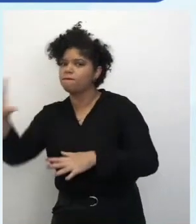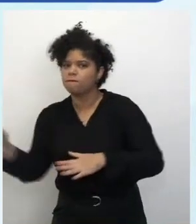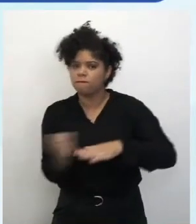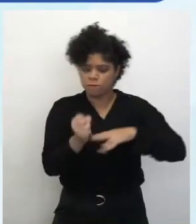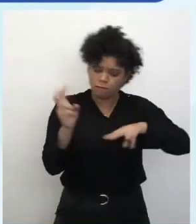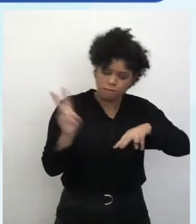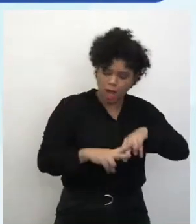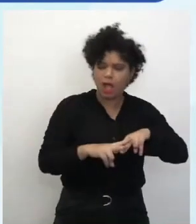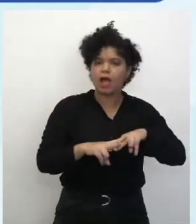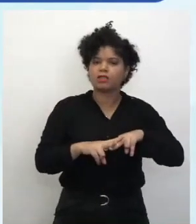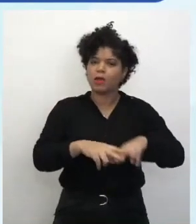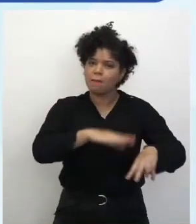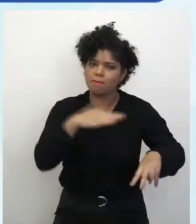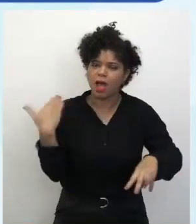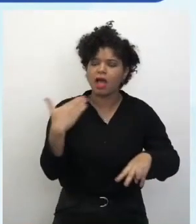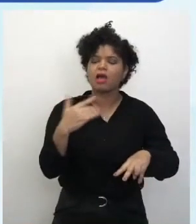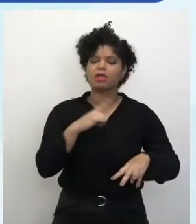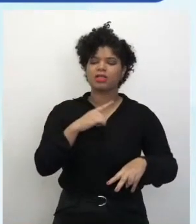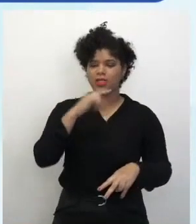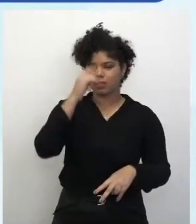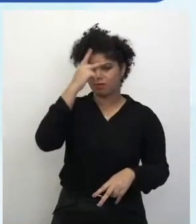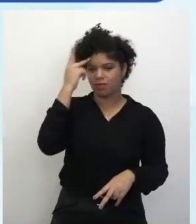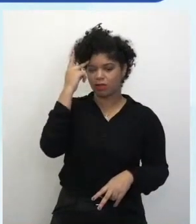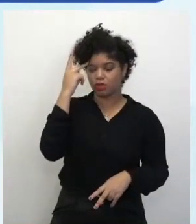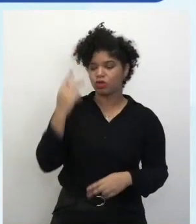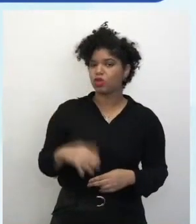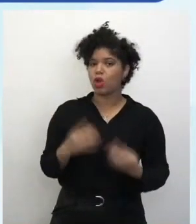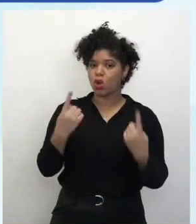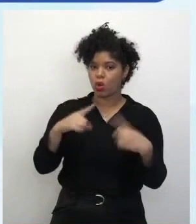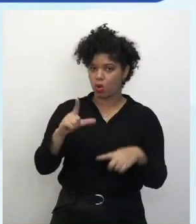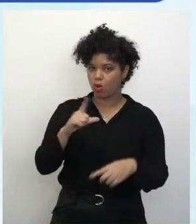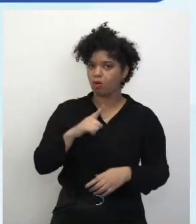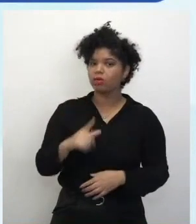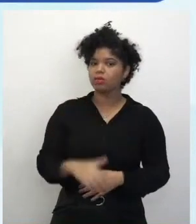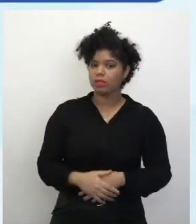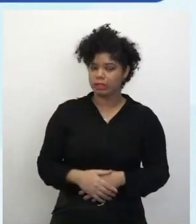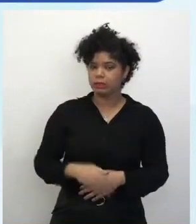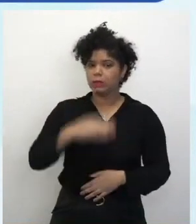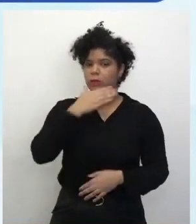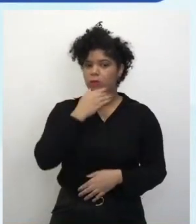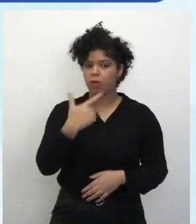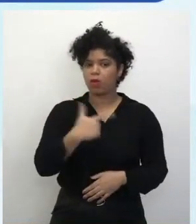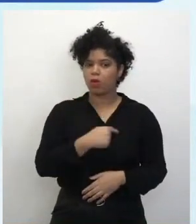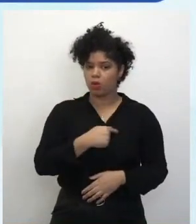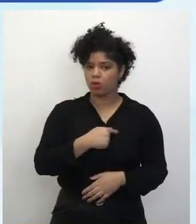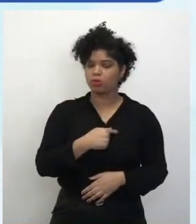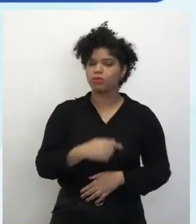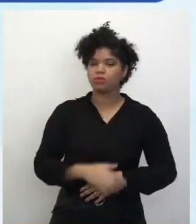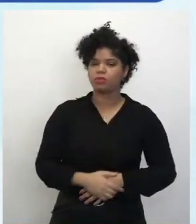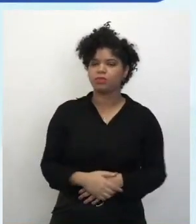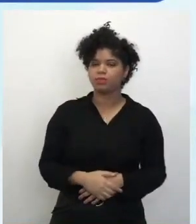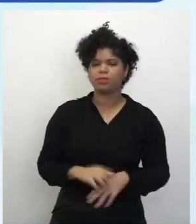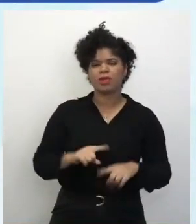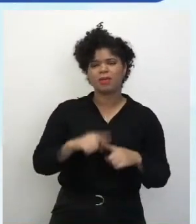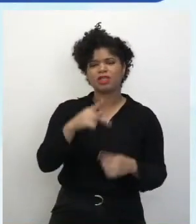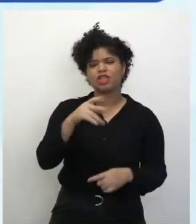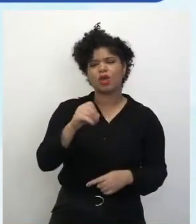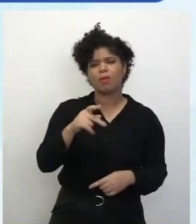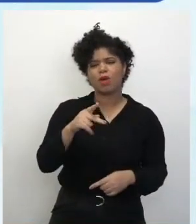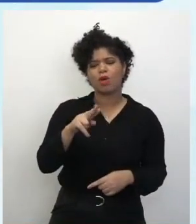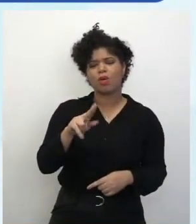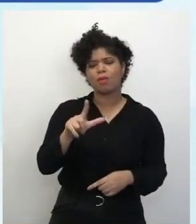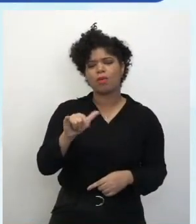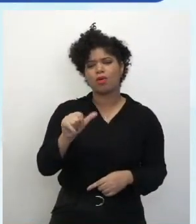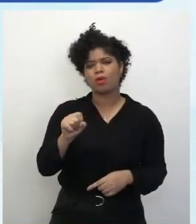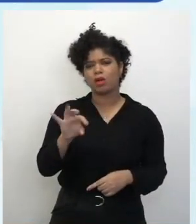aqueles que se consideravam a opositores do regime populista esse nome é